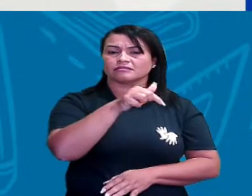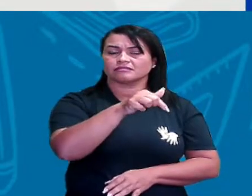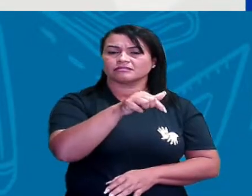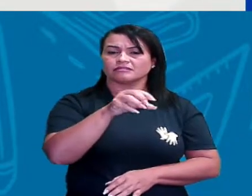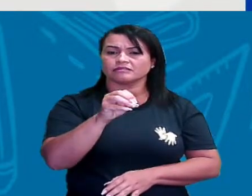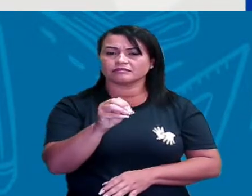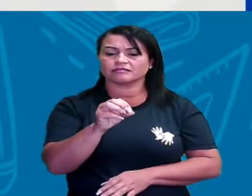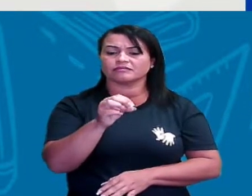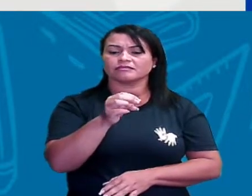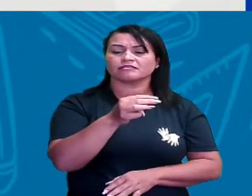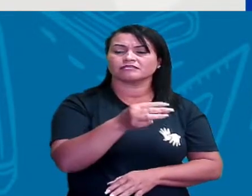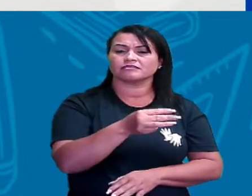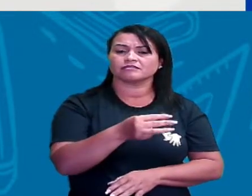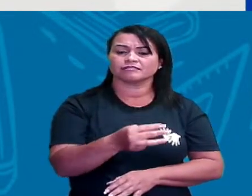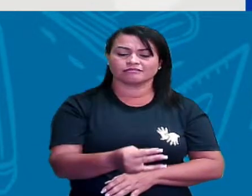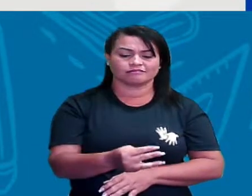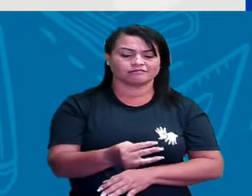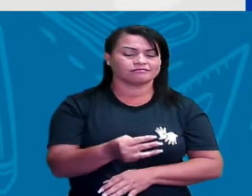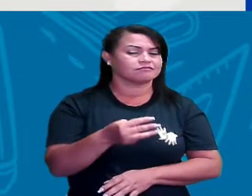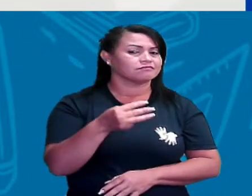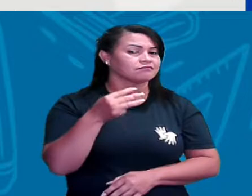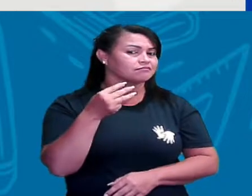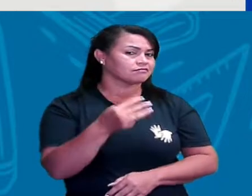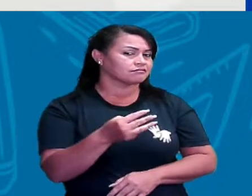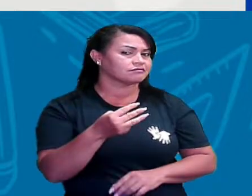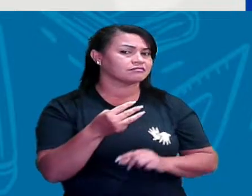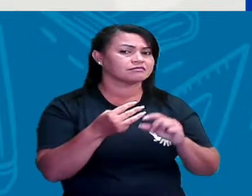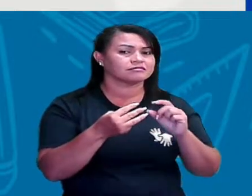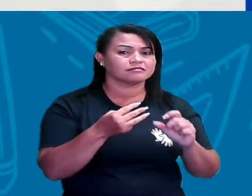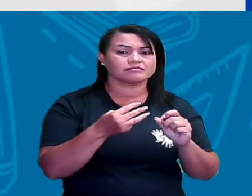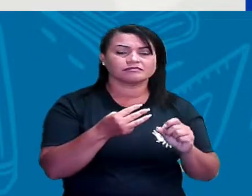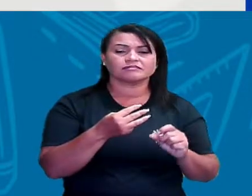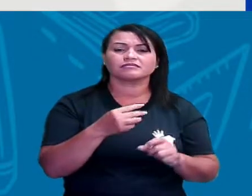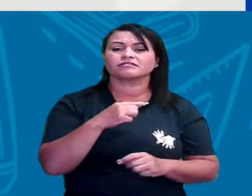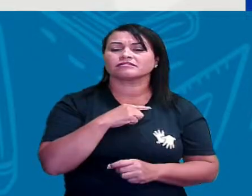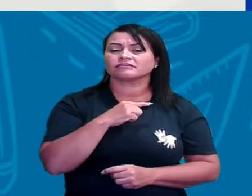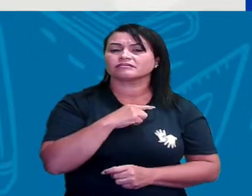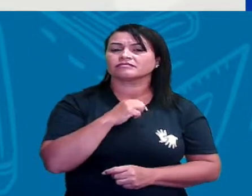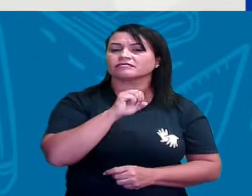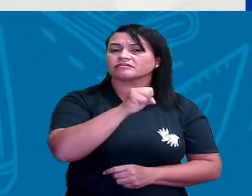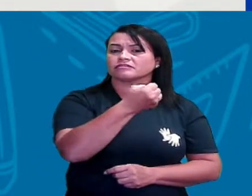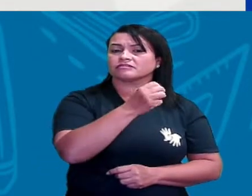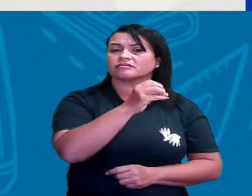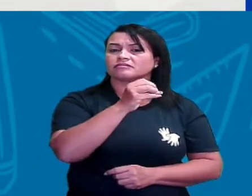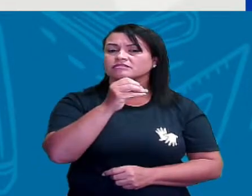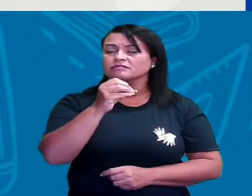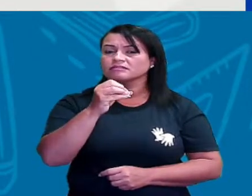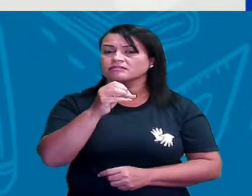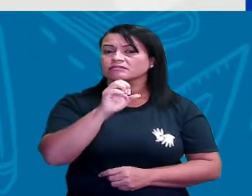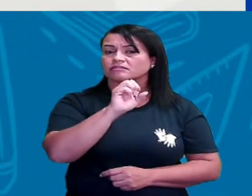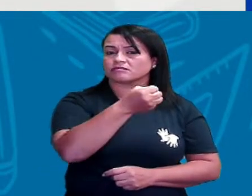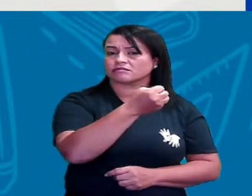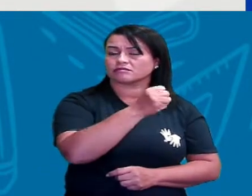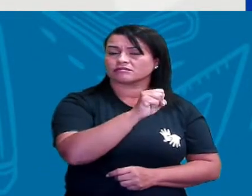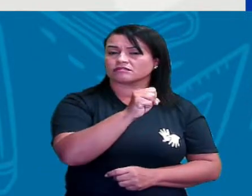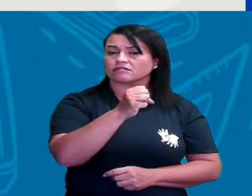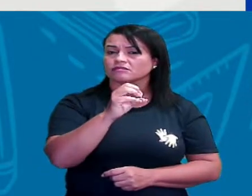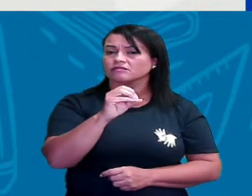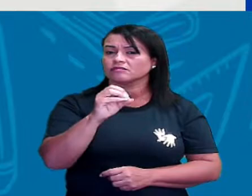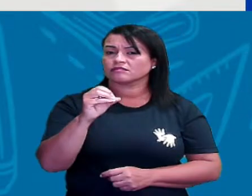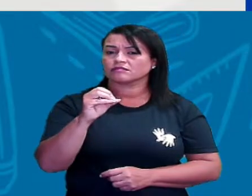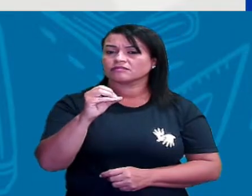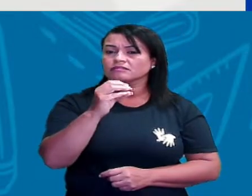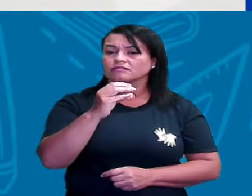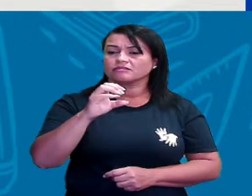873. Então, já está representando quem? O número 3. Não é isso? Então, eu tenho o quê? Eu tenho 8 centenas. Não é isso? Que